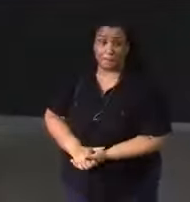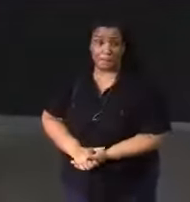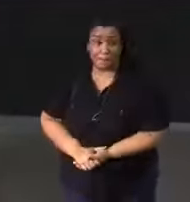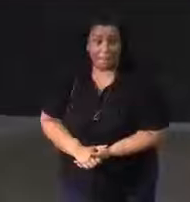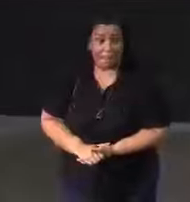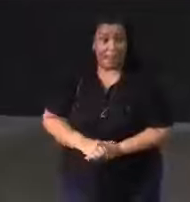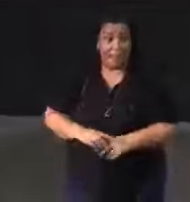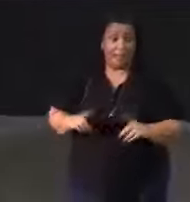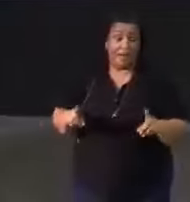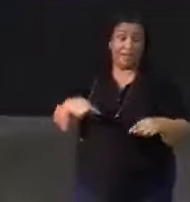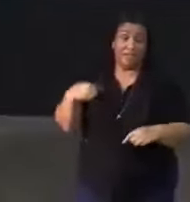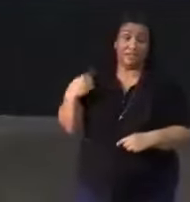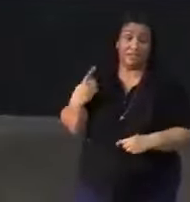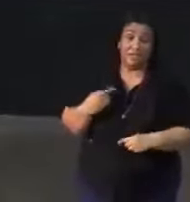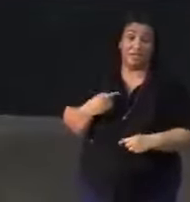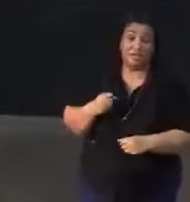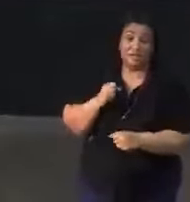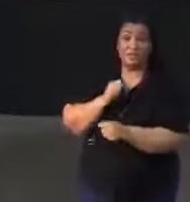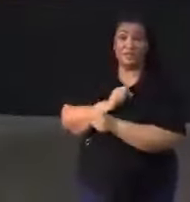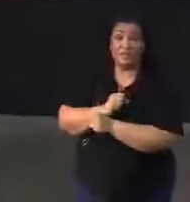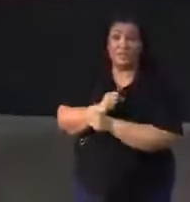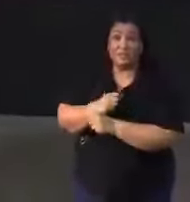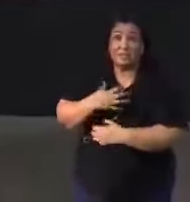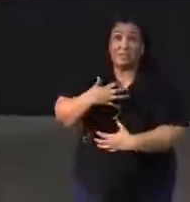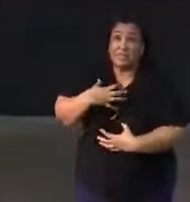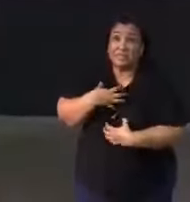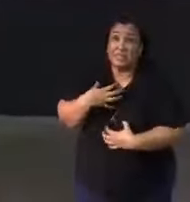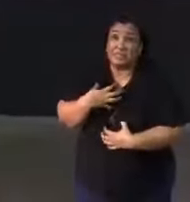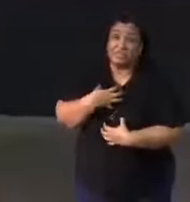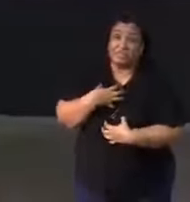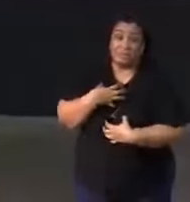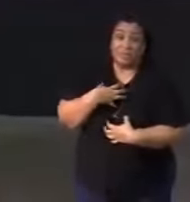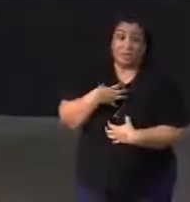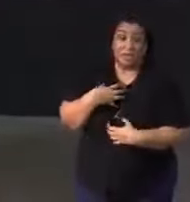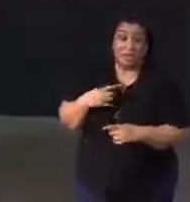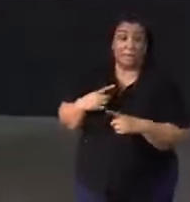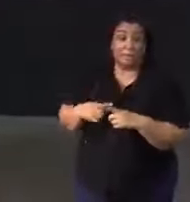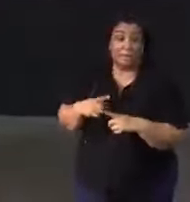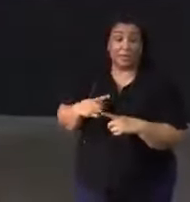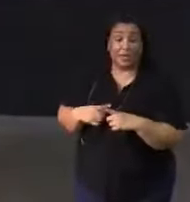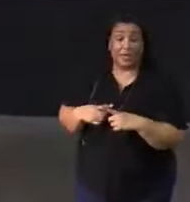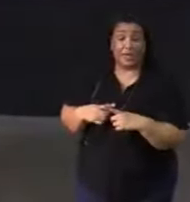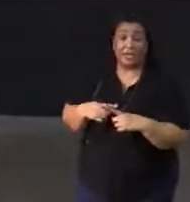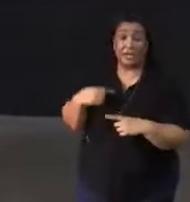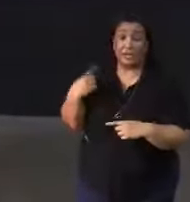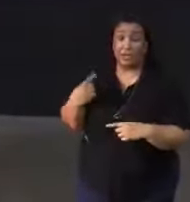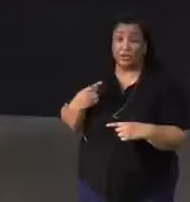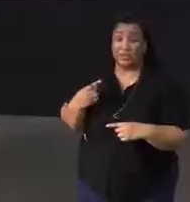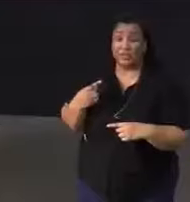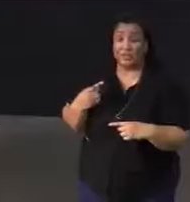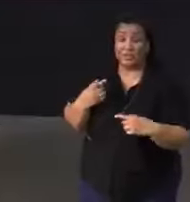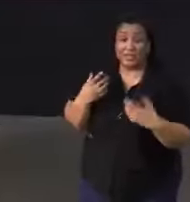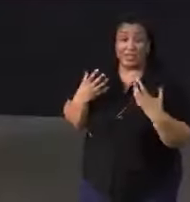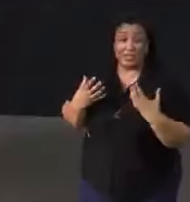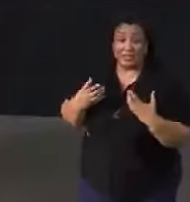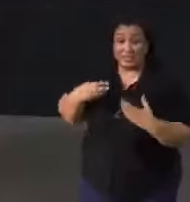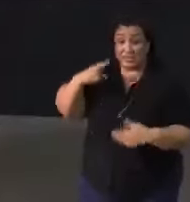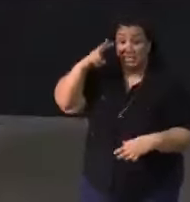Mas a gente espera sempre algum sentido, né? Porque a gente quer humanizar o